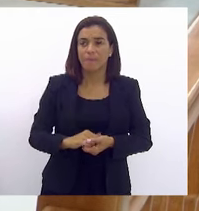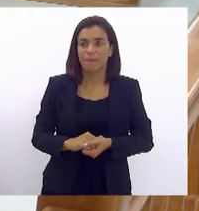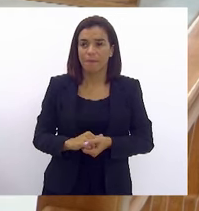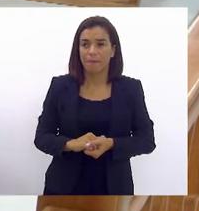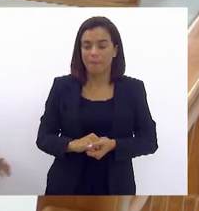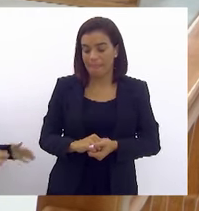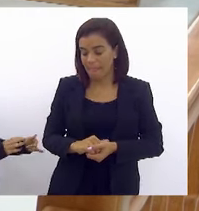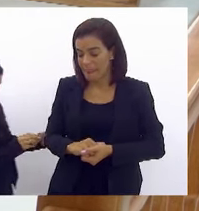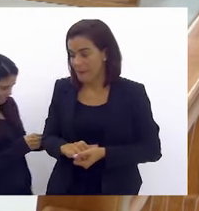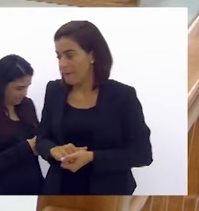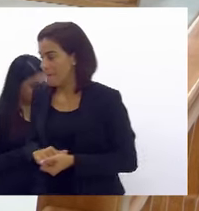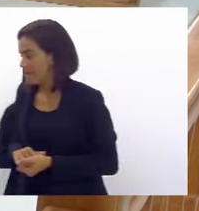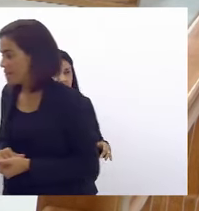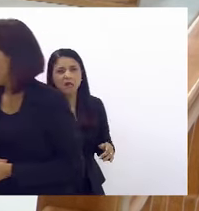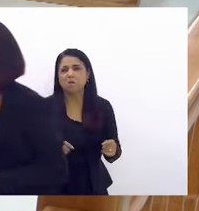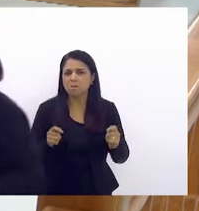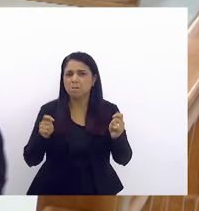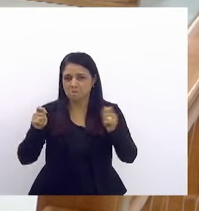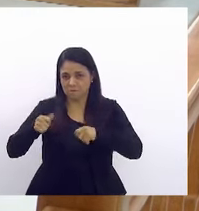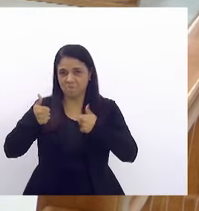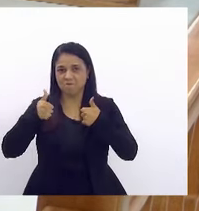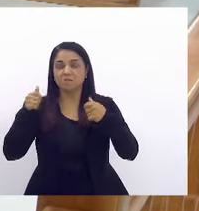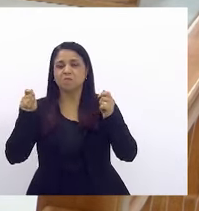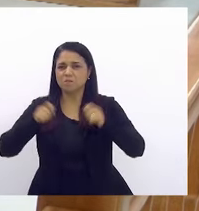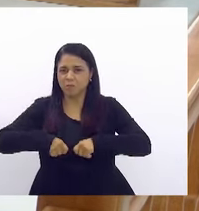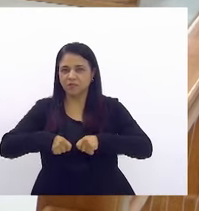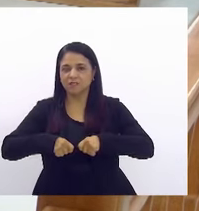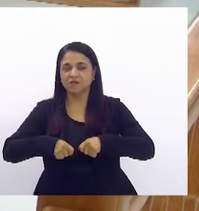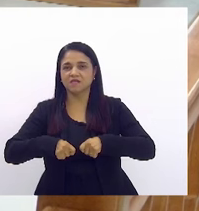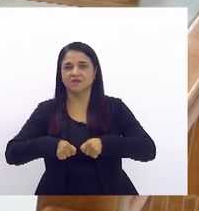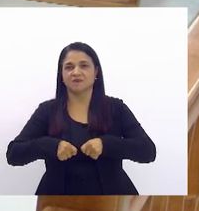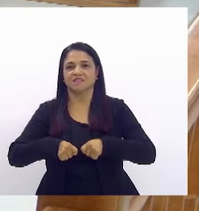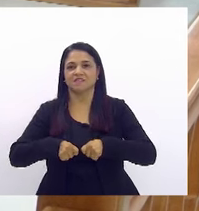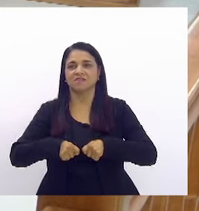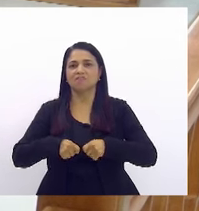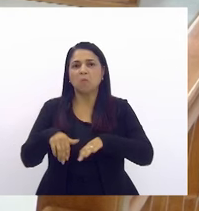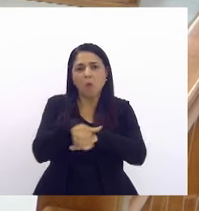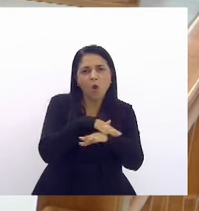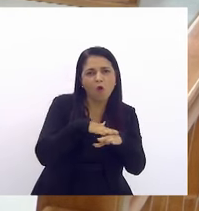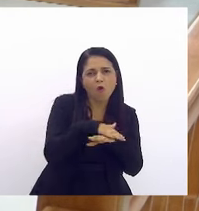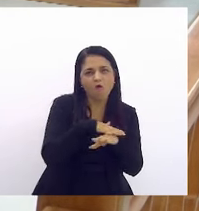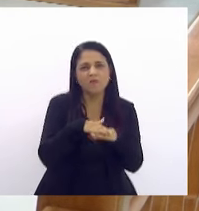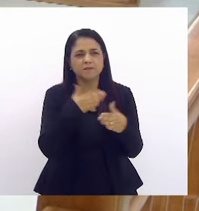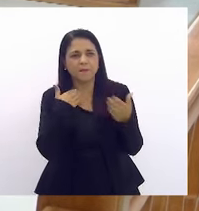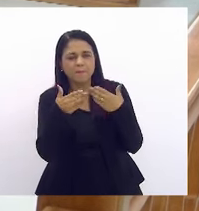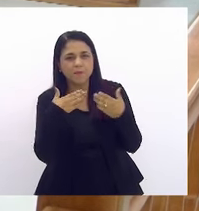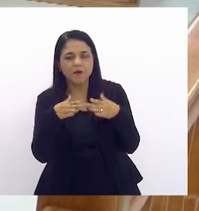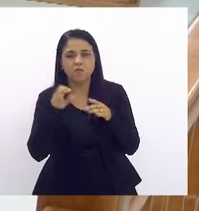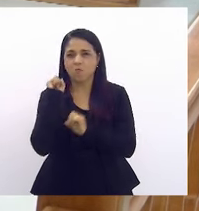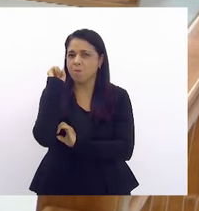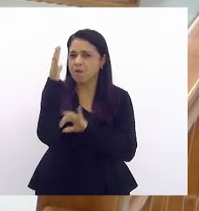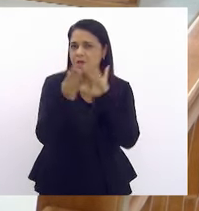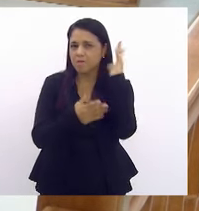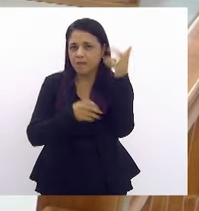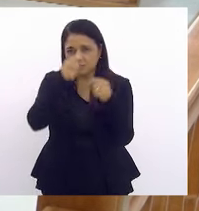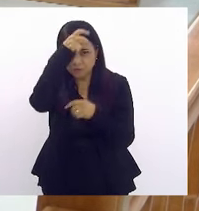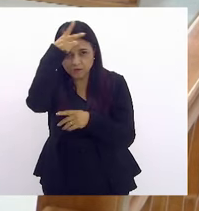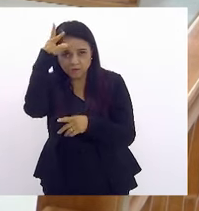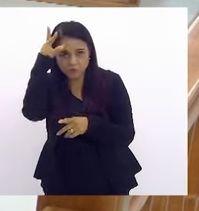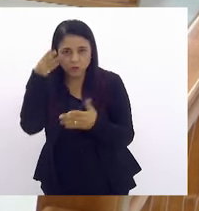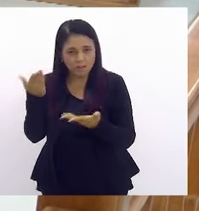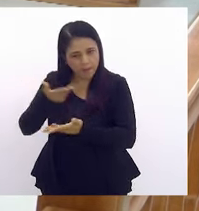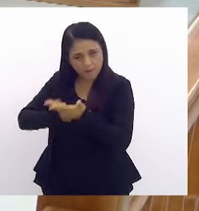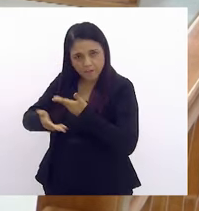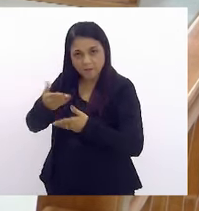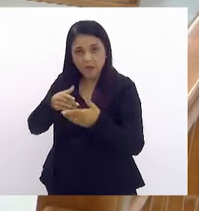Mas ela não poderia fazer um trabalho de conversa com o meio ambiente da prefeitura e colocar ela... A restinga é